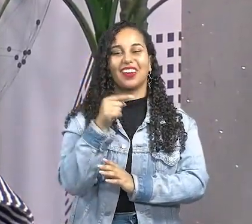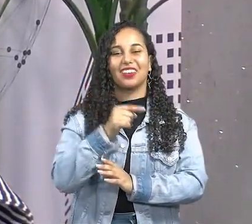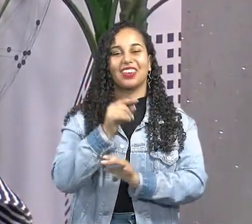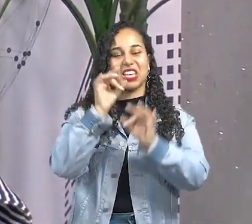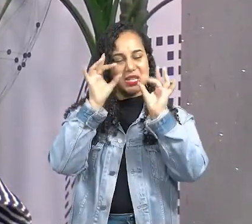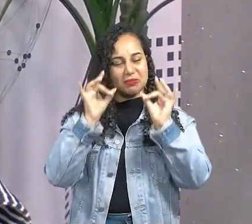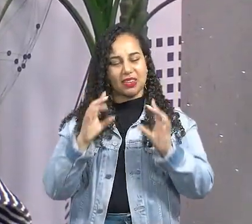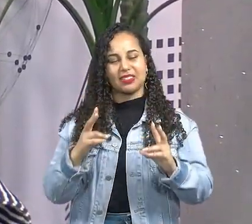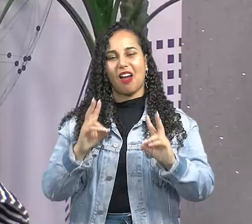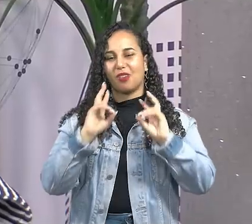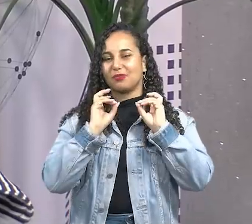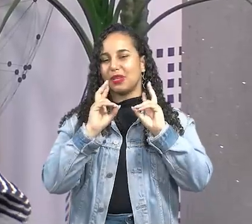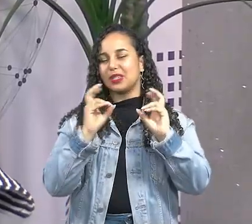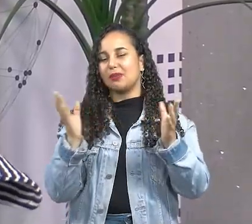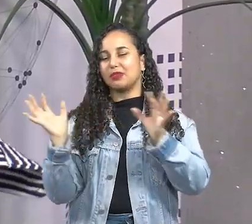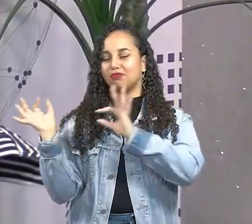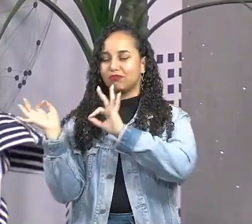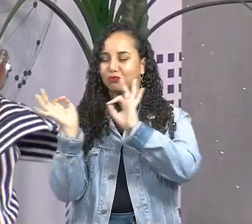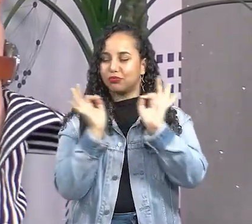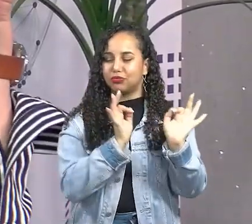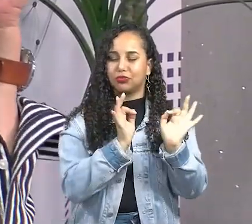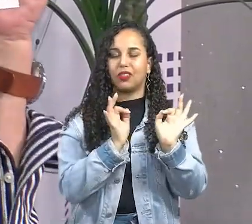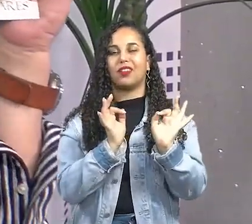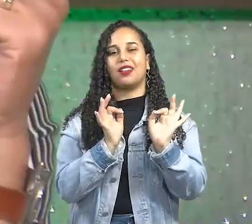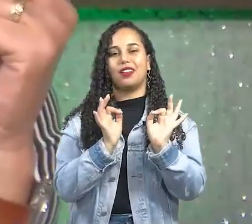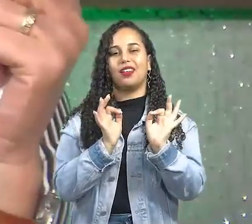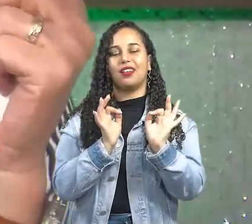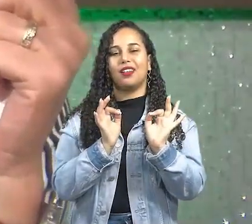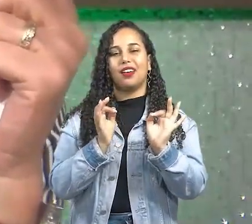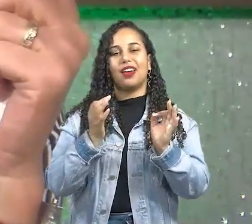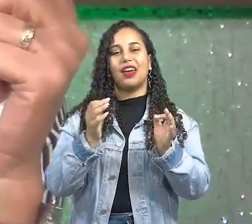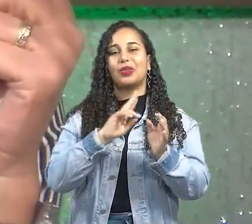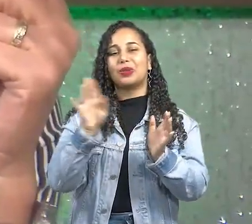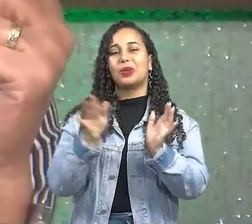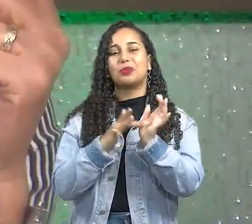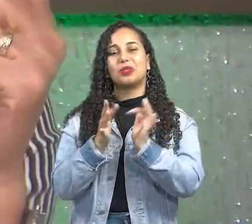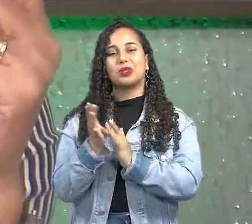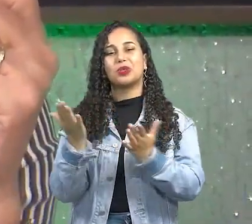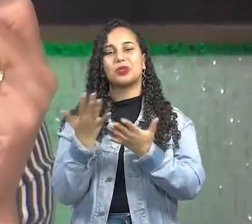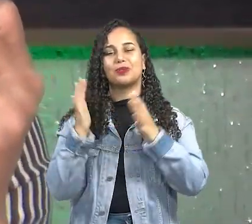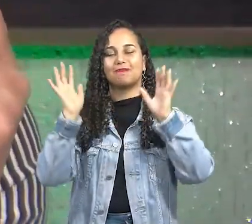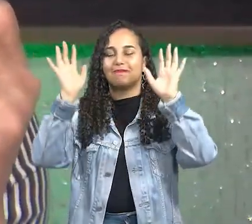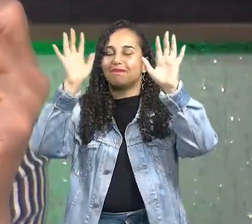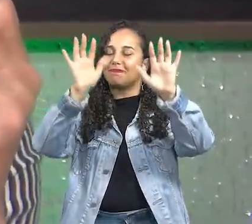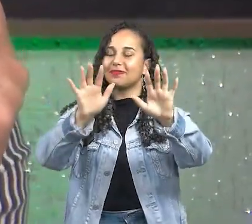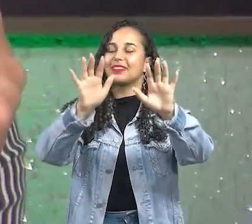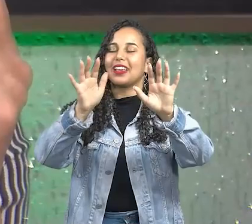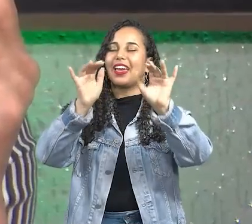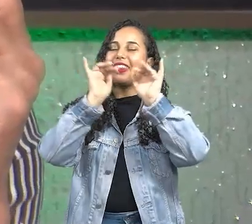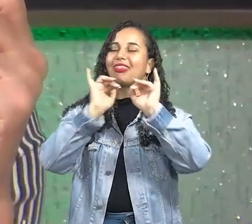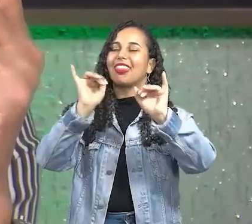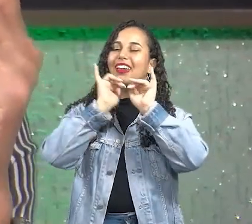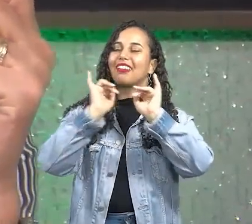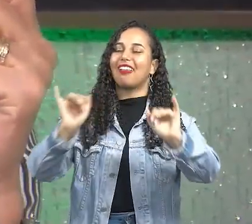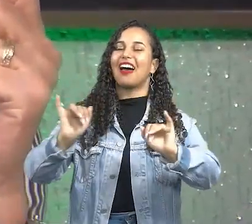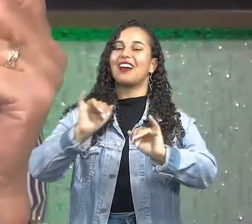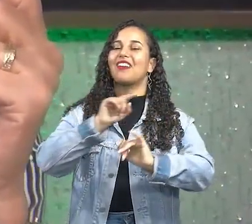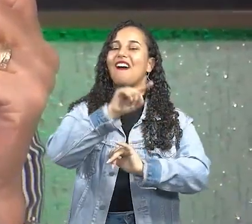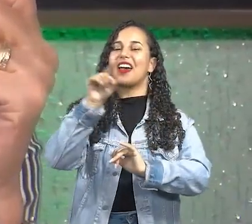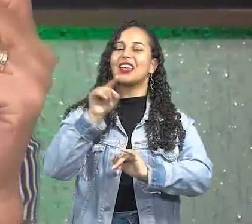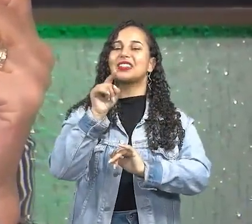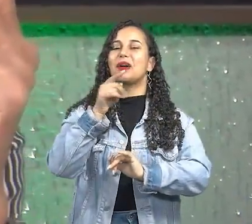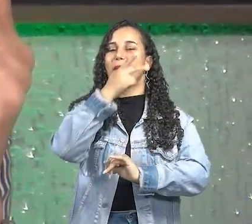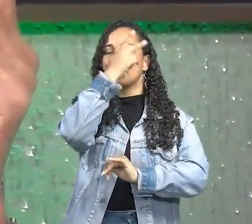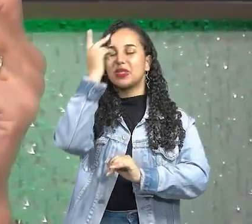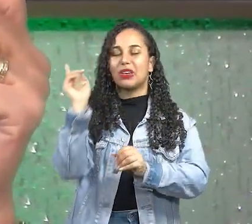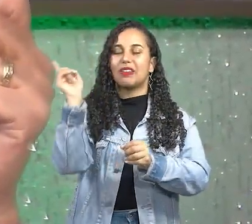vida preciosa que me assiste. Em nome do Senhor Jesus, eu estendo as minhas mãos e declaro que